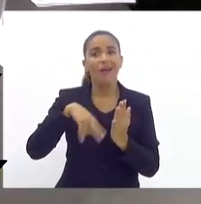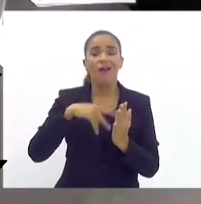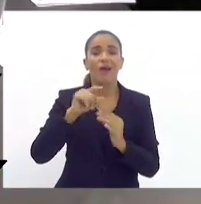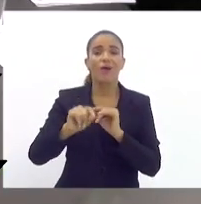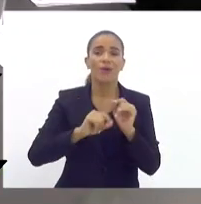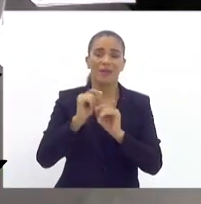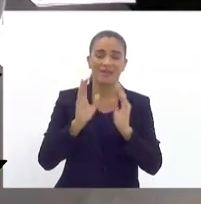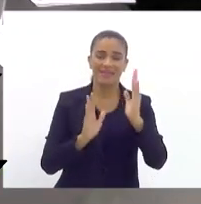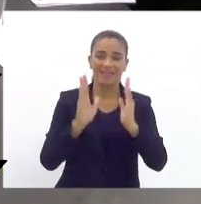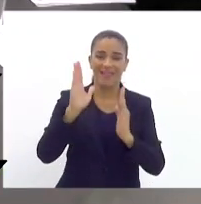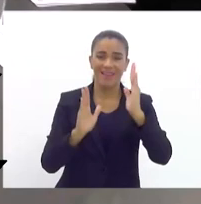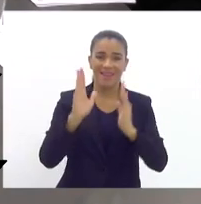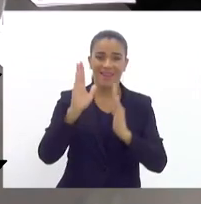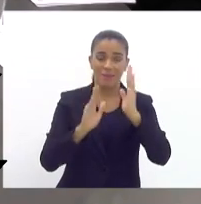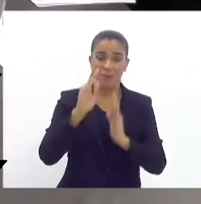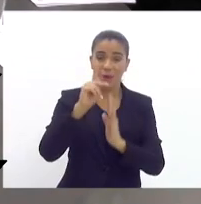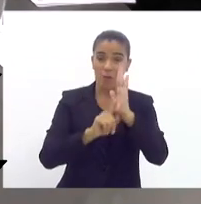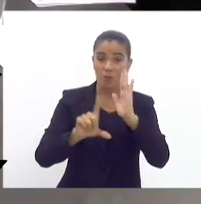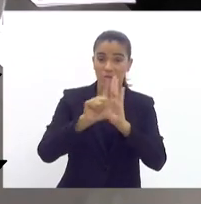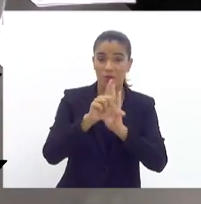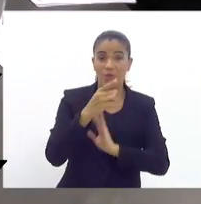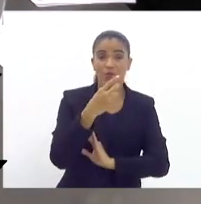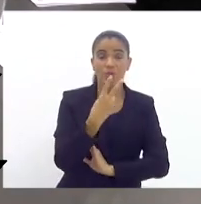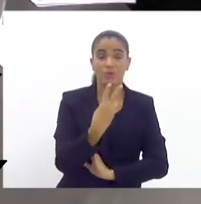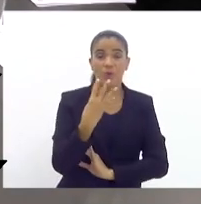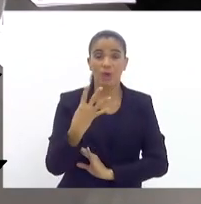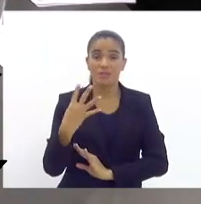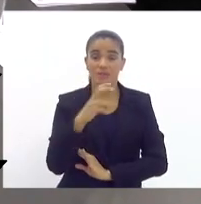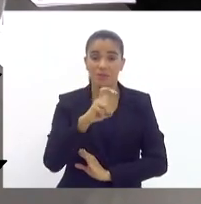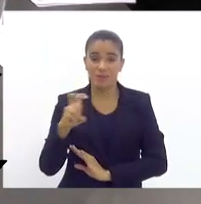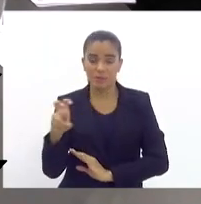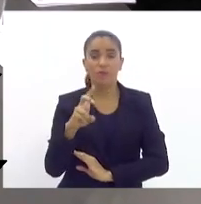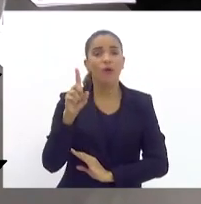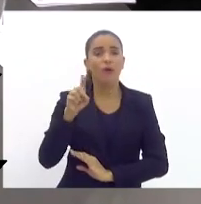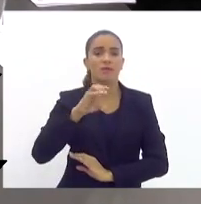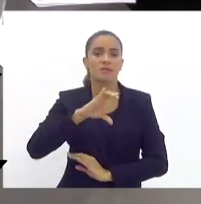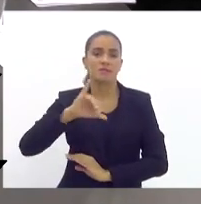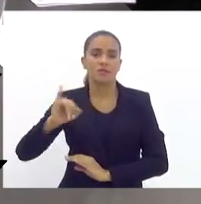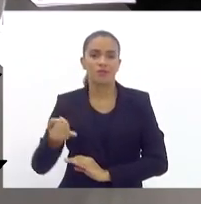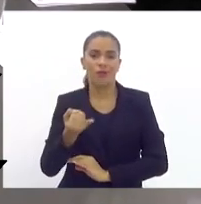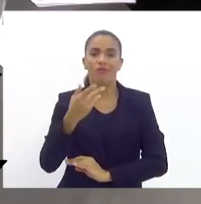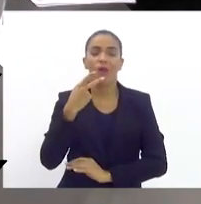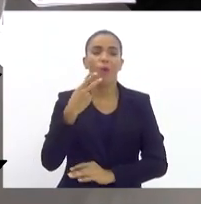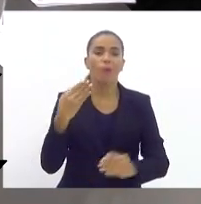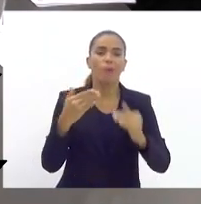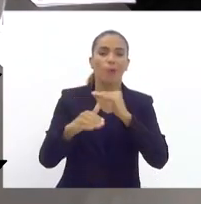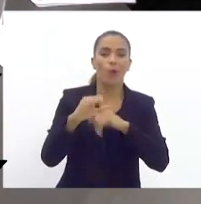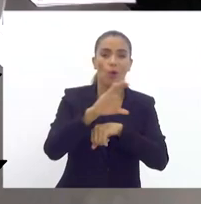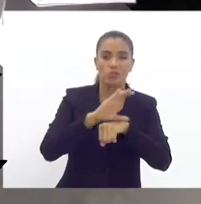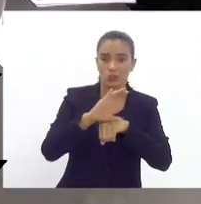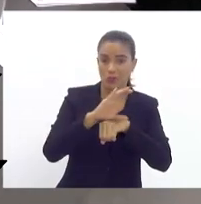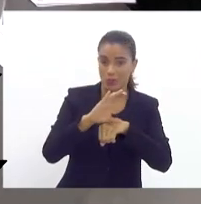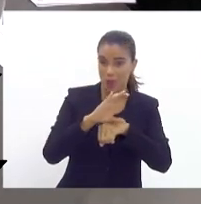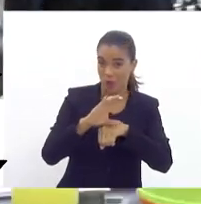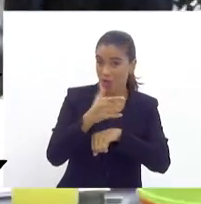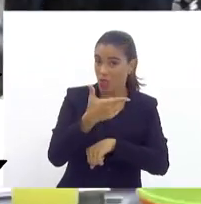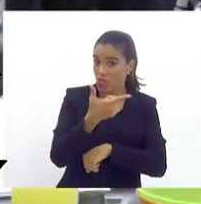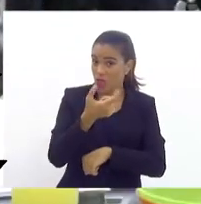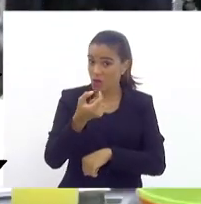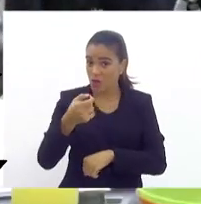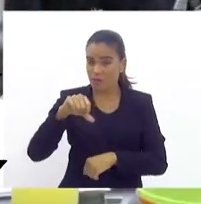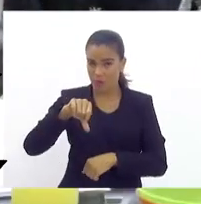na época, o projeto 2455, ele foi, na CCJ, dado como inconstitucional, em